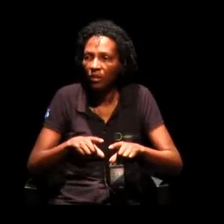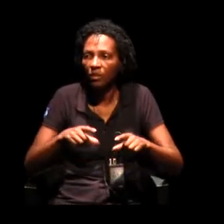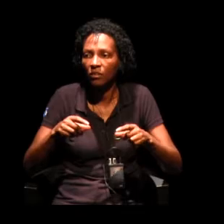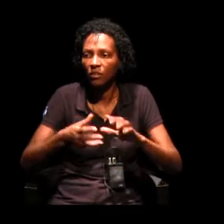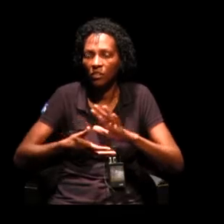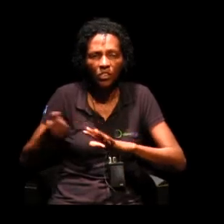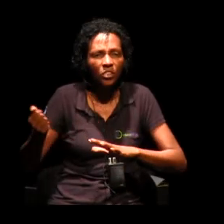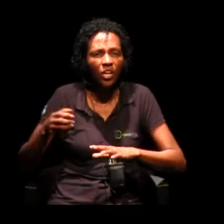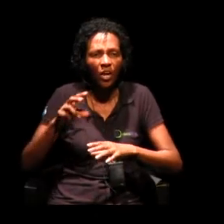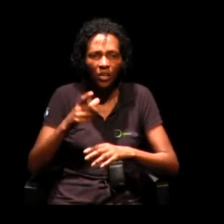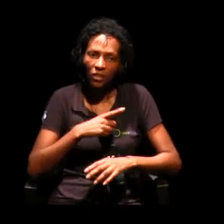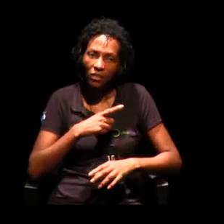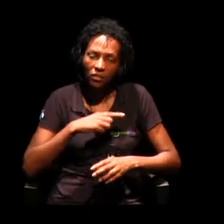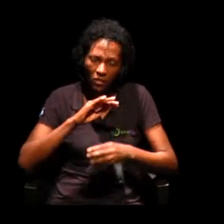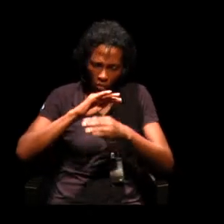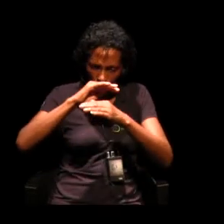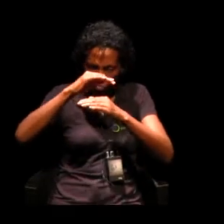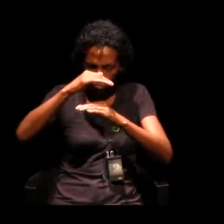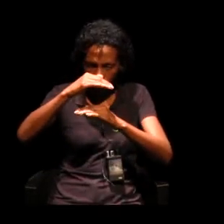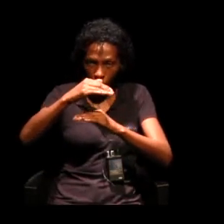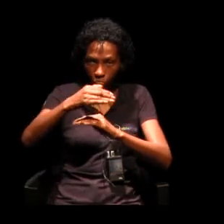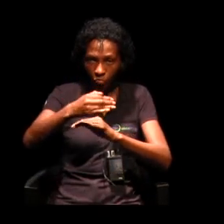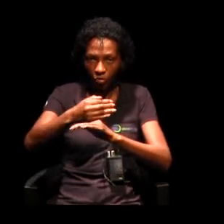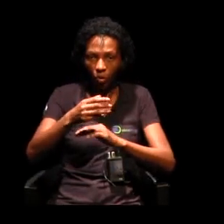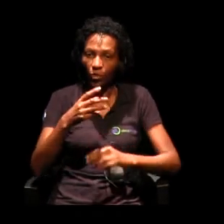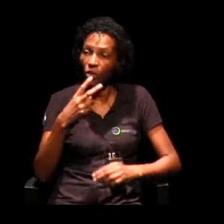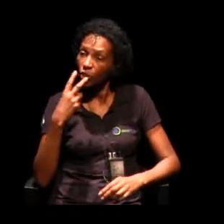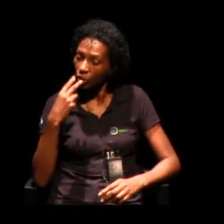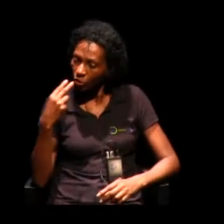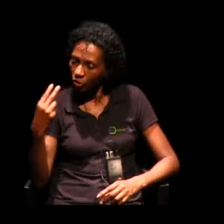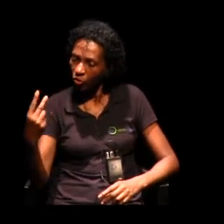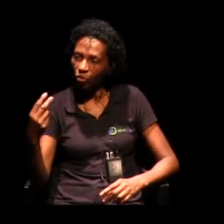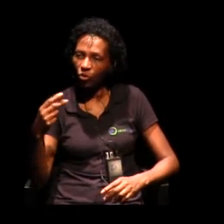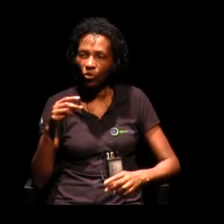e também ter o sombreamento e adicionar